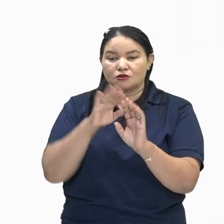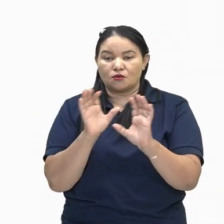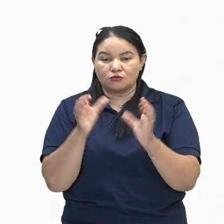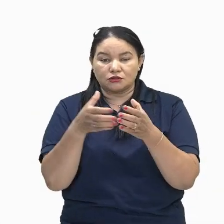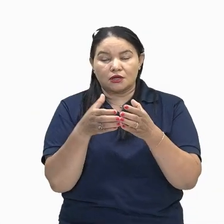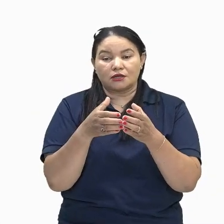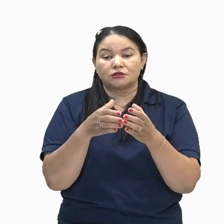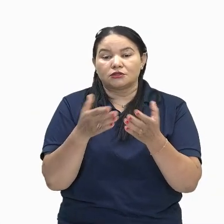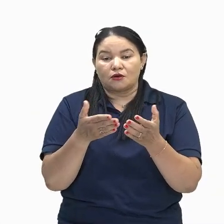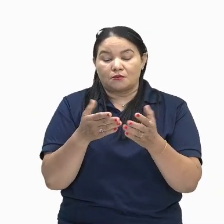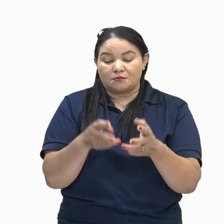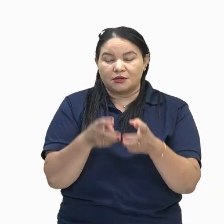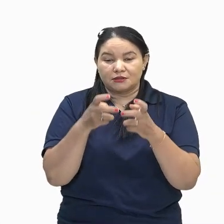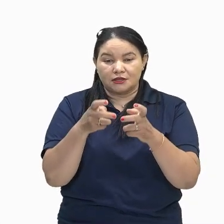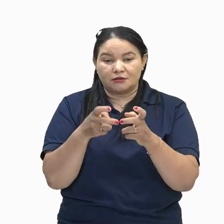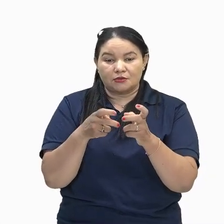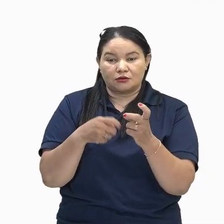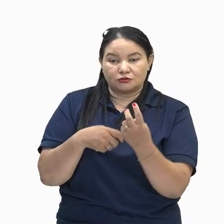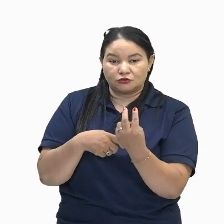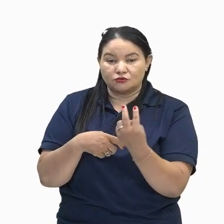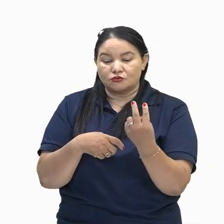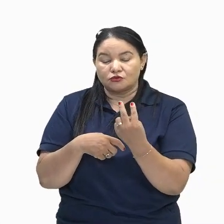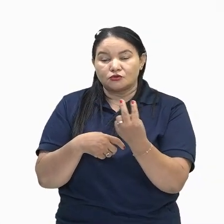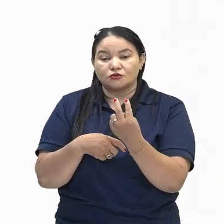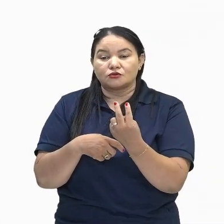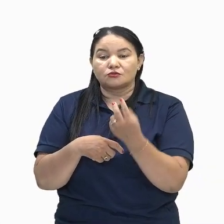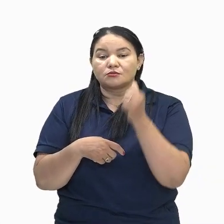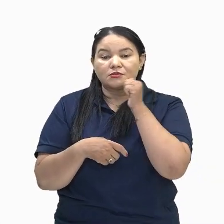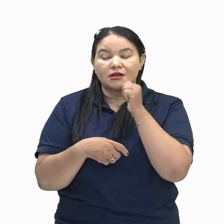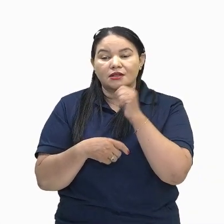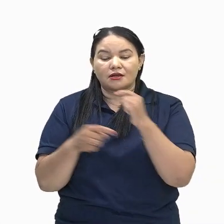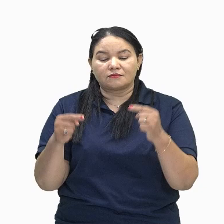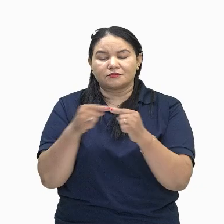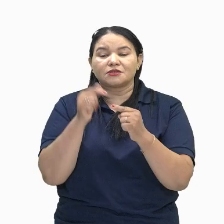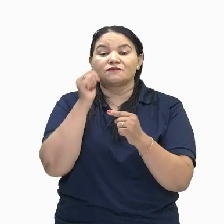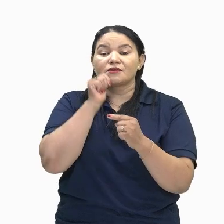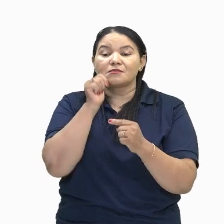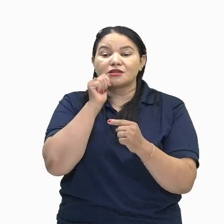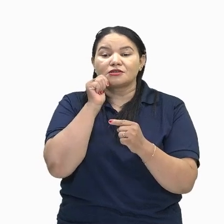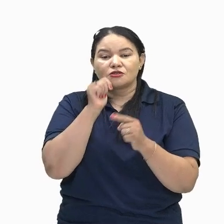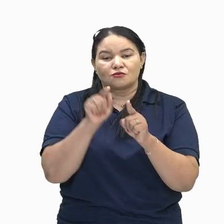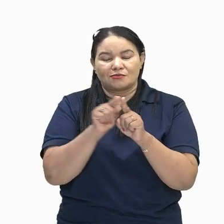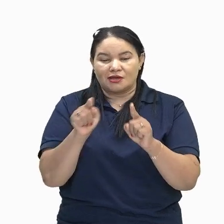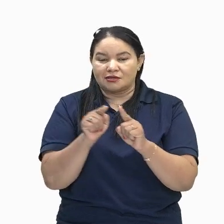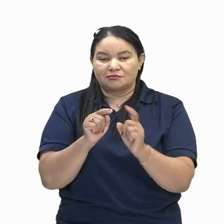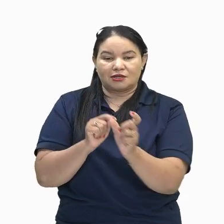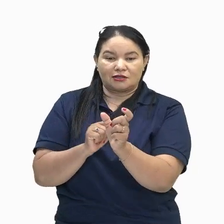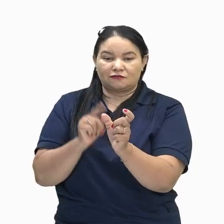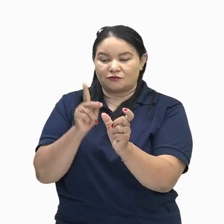perceba que elas e comunidades indicam feminino. Então, próprio não pode ficar